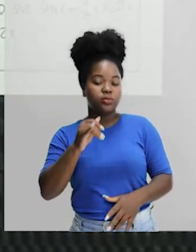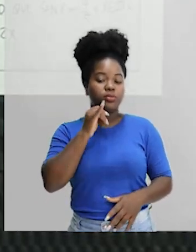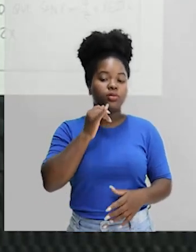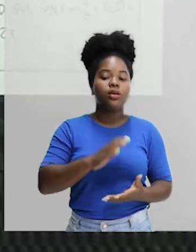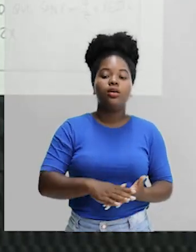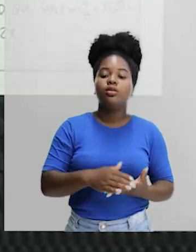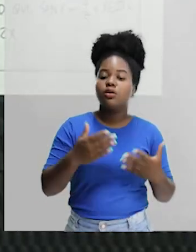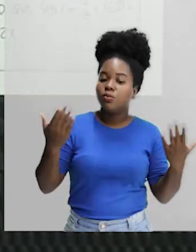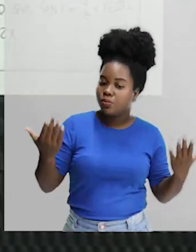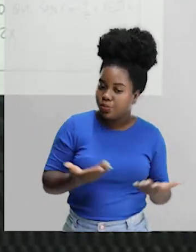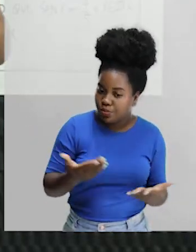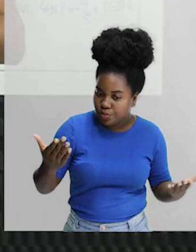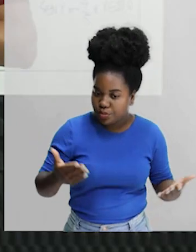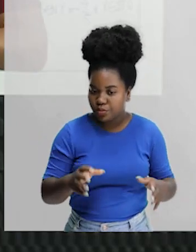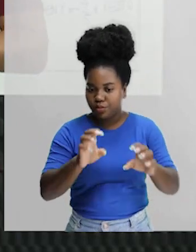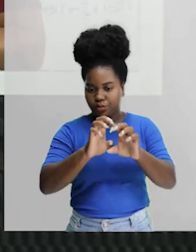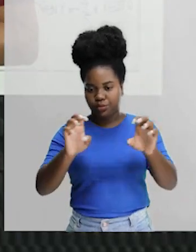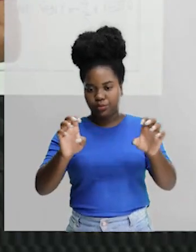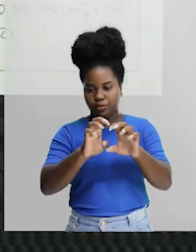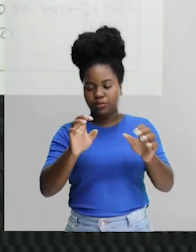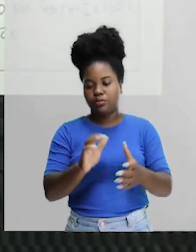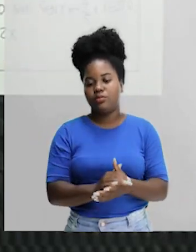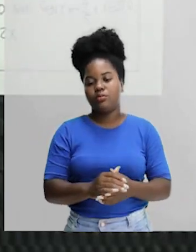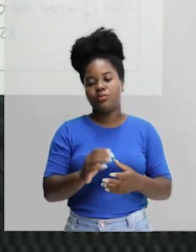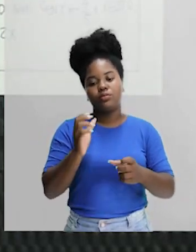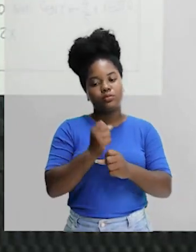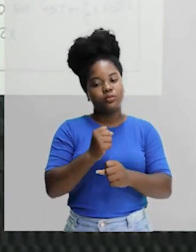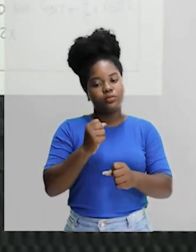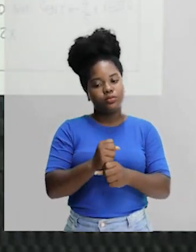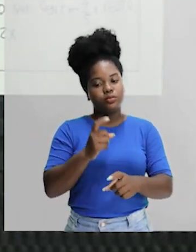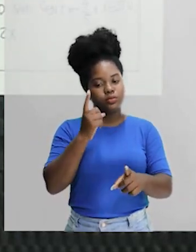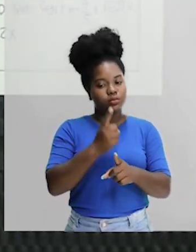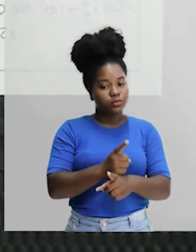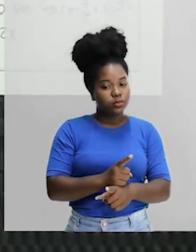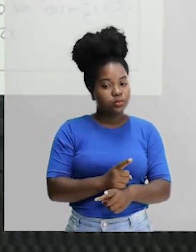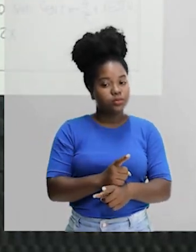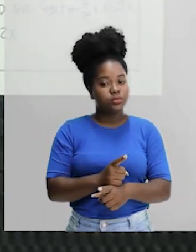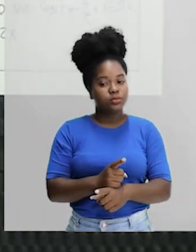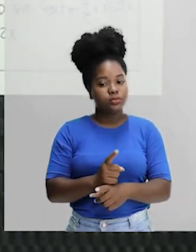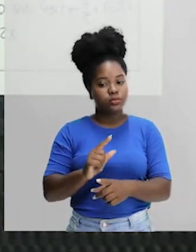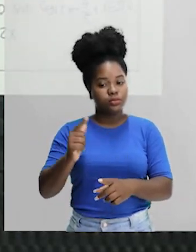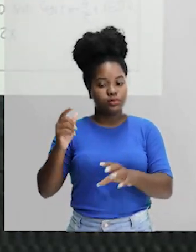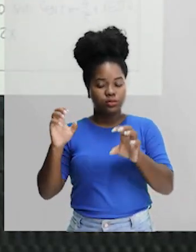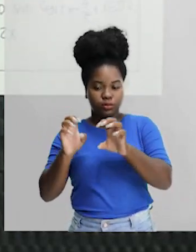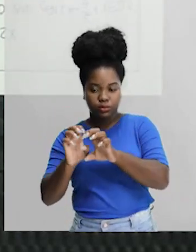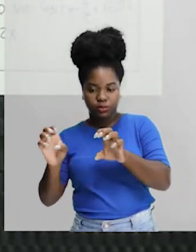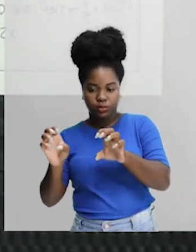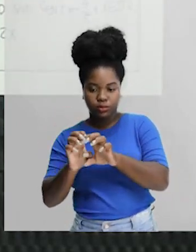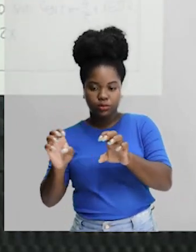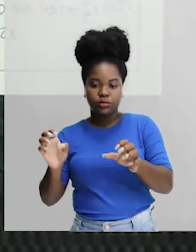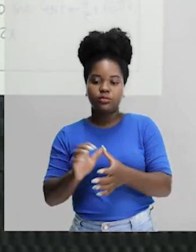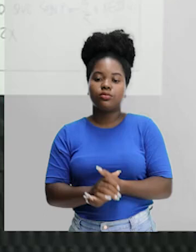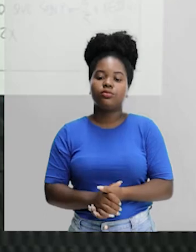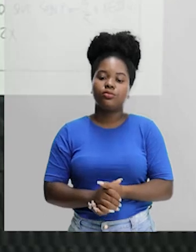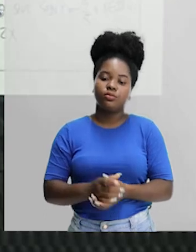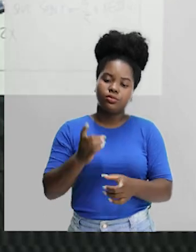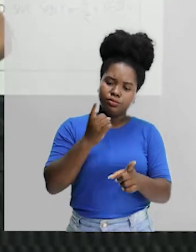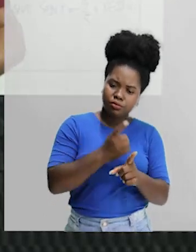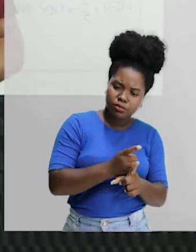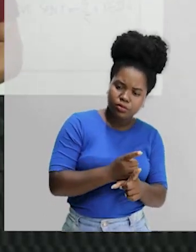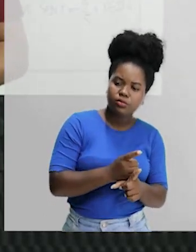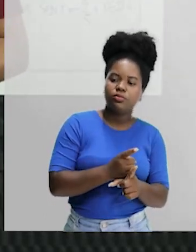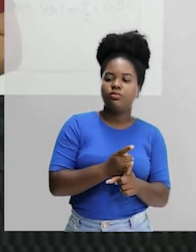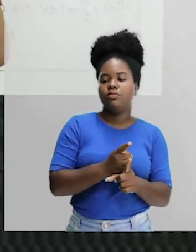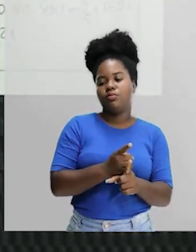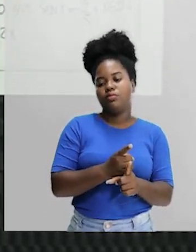da soma para a gente poder encontrar uma fórmula para encontrar o seno, o cosseno e a tangente